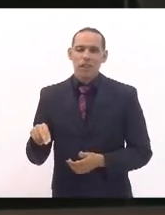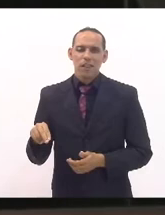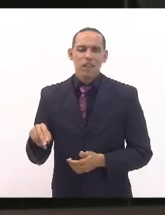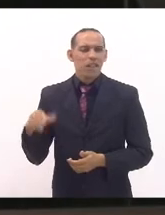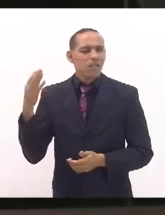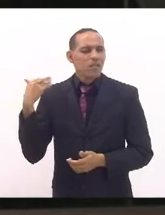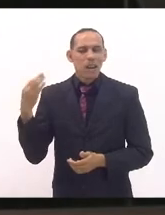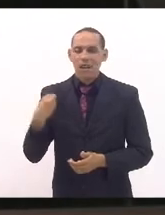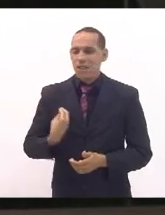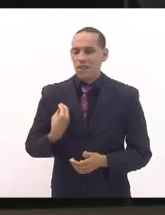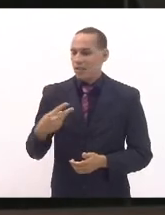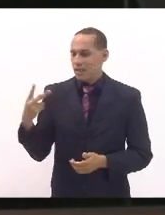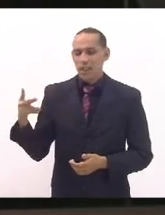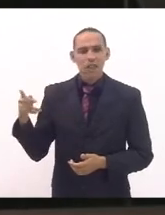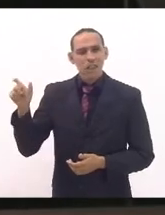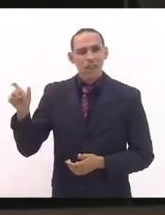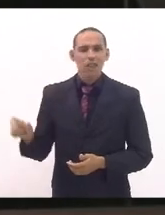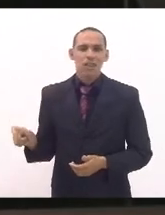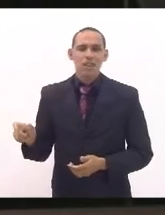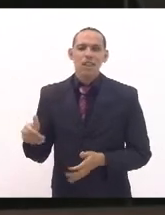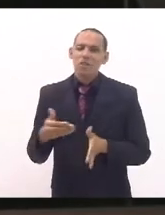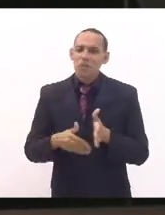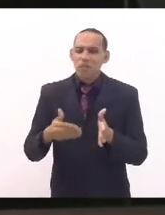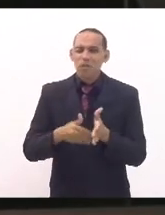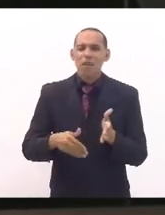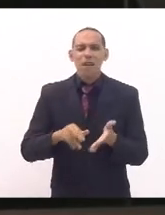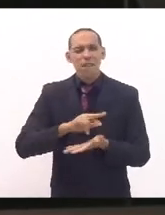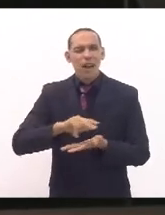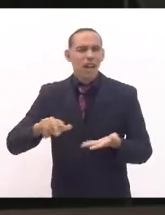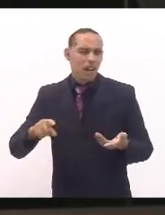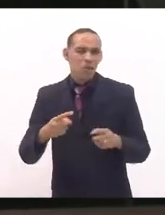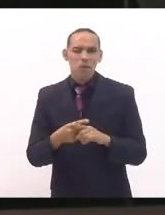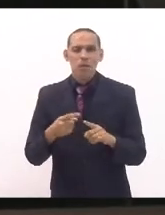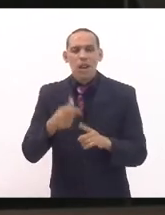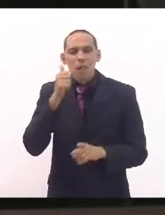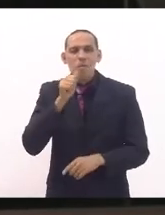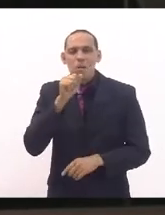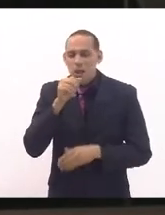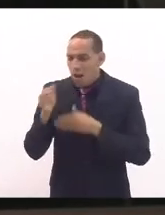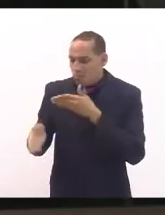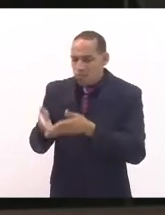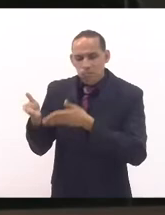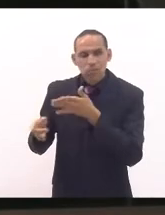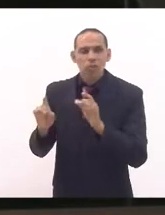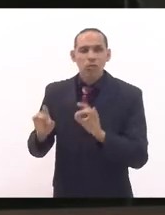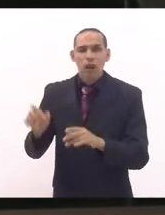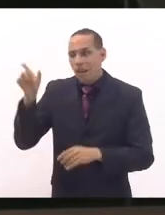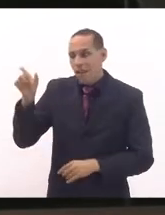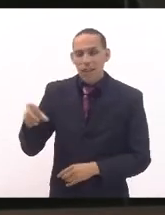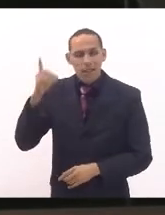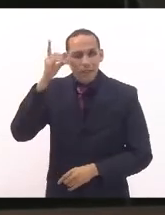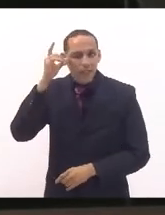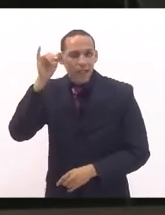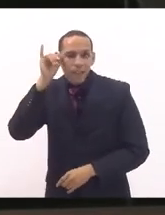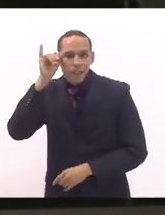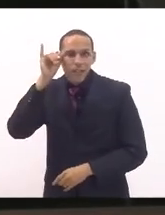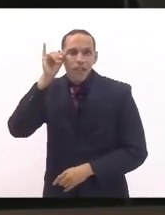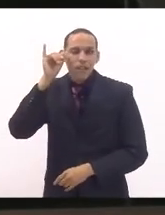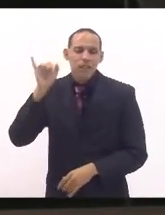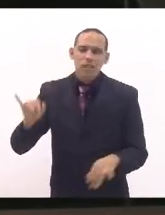era uma vida com muitas privações. Ele era criado apenas pela mãe dele e pela deficiência intelectual que